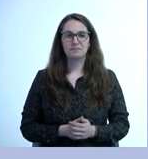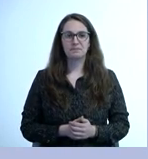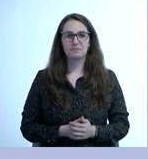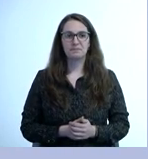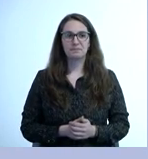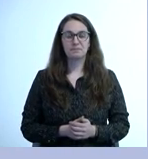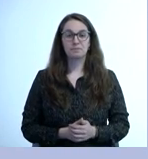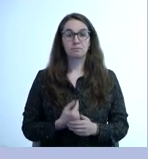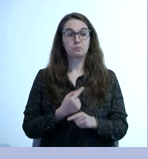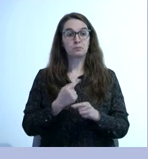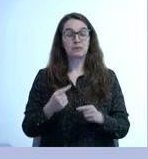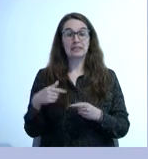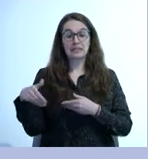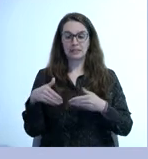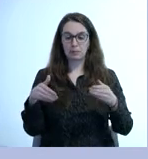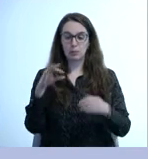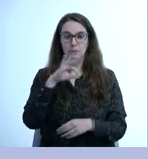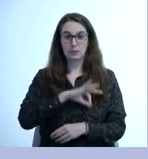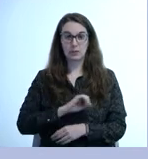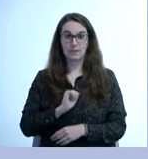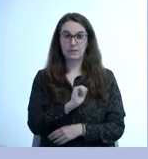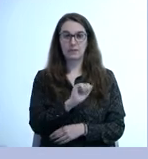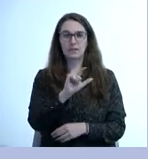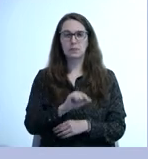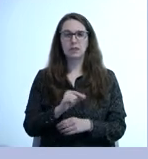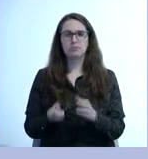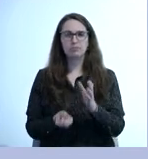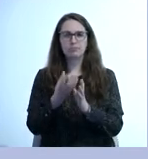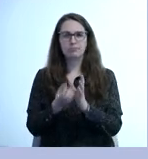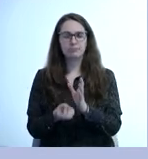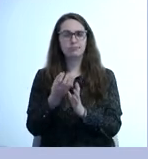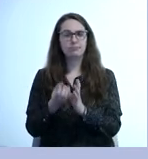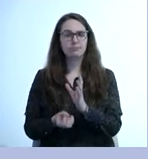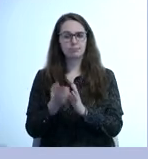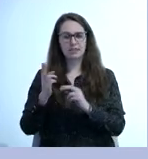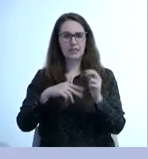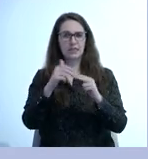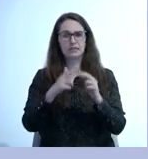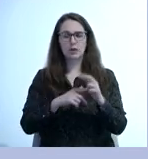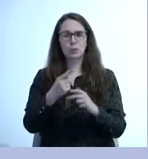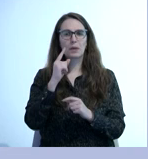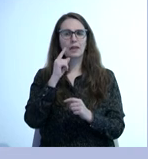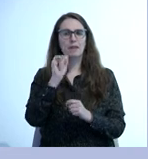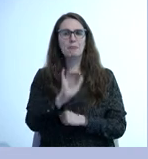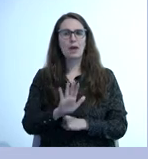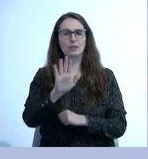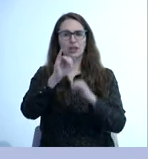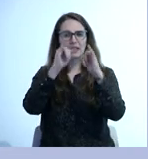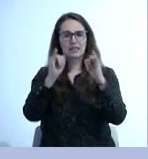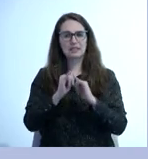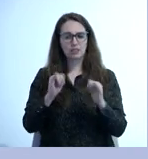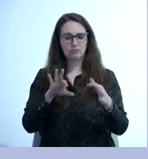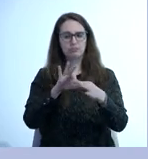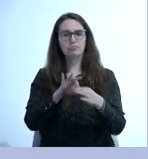pela sua trajetória profissional, pela construção de uma imagem internacional do que é a